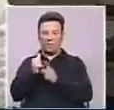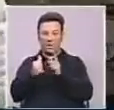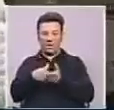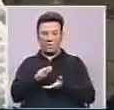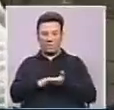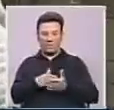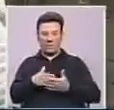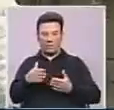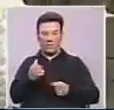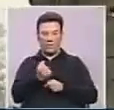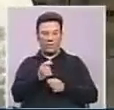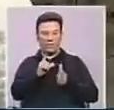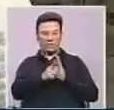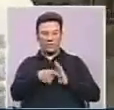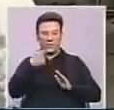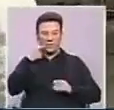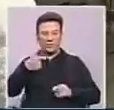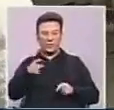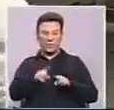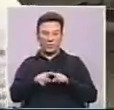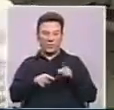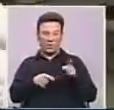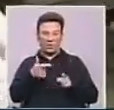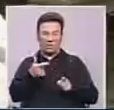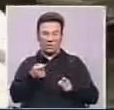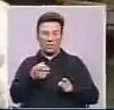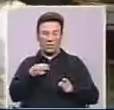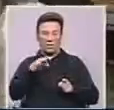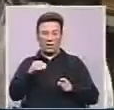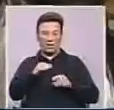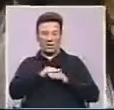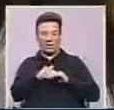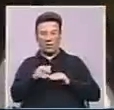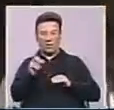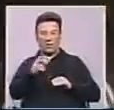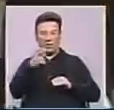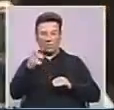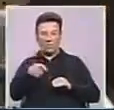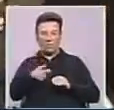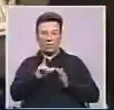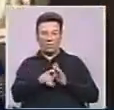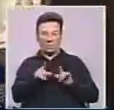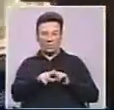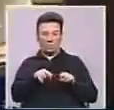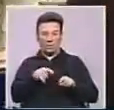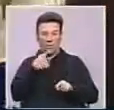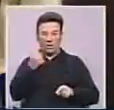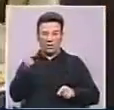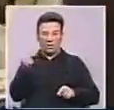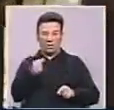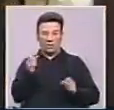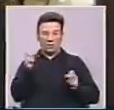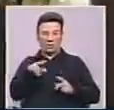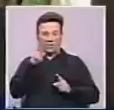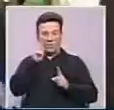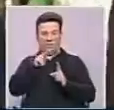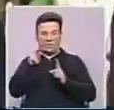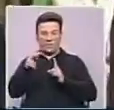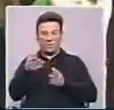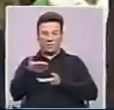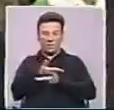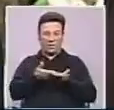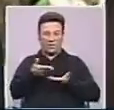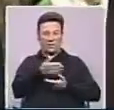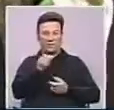aposta cada vez maior em projetos especiais como estas telhas revestidas a ouro. São projetos como este que nos trazem novas perspectivas de